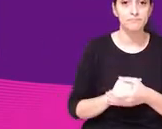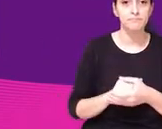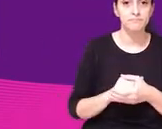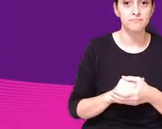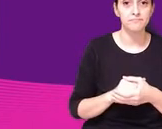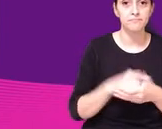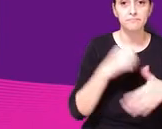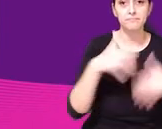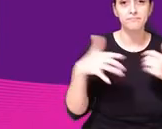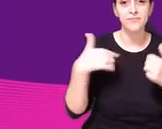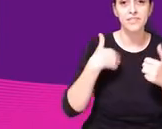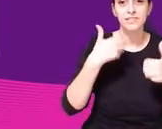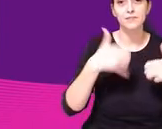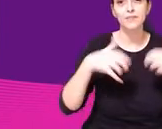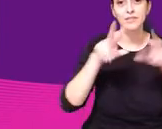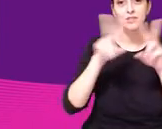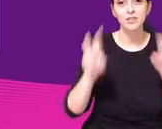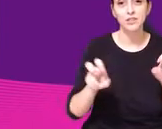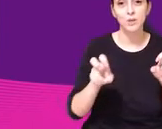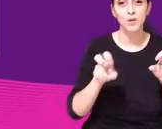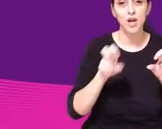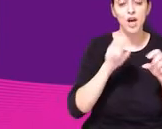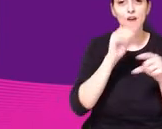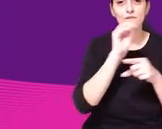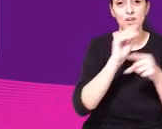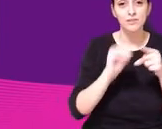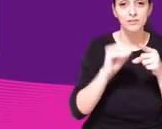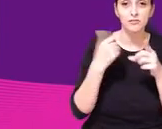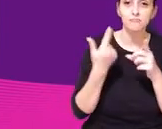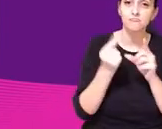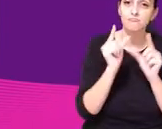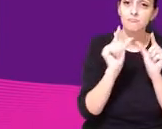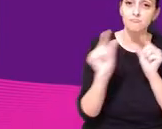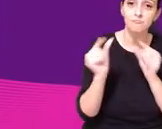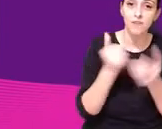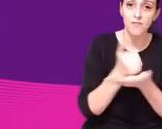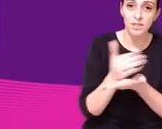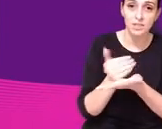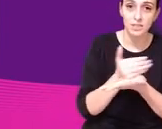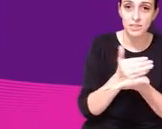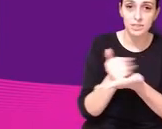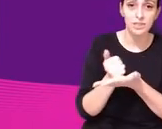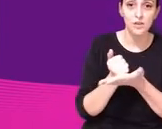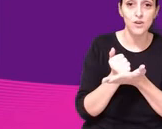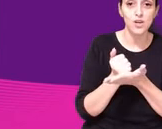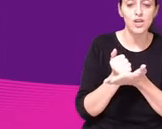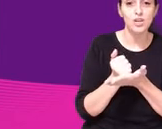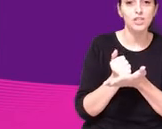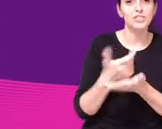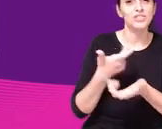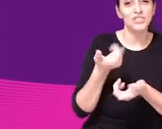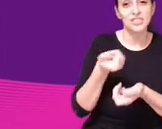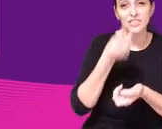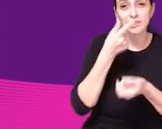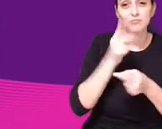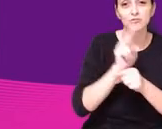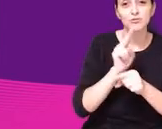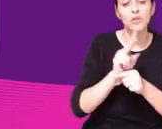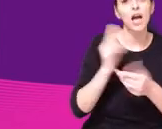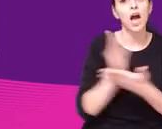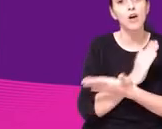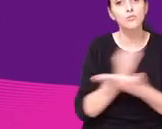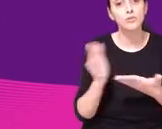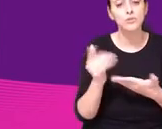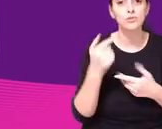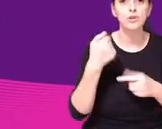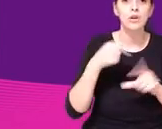quando a gente fala sobre fração de ejeção preservada, o estudo SOILIST e SCORE já nos mostraram que pacientes com fração de ejeção acima